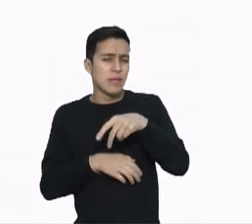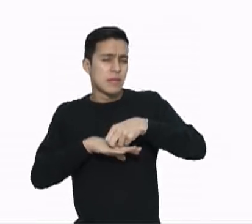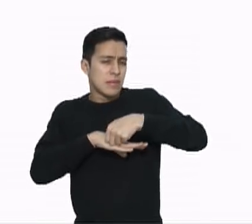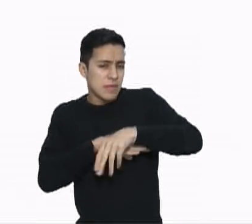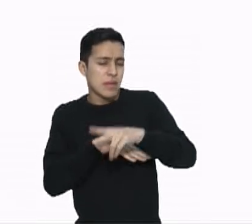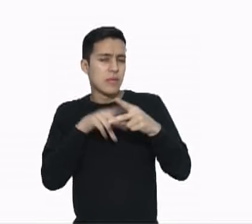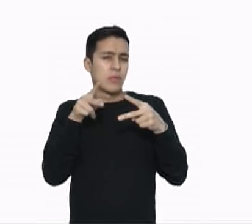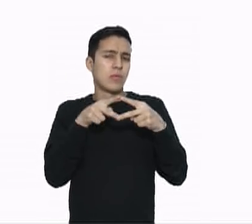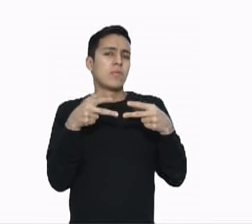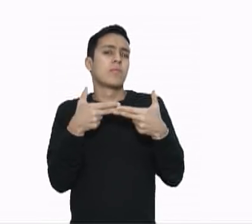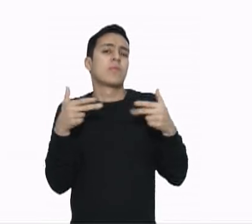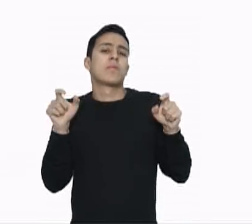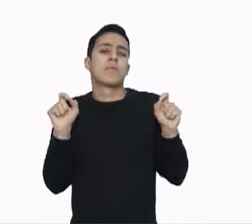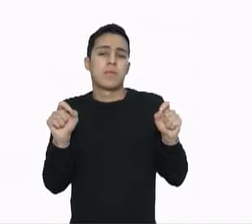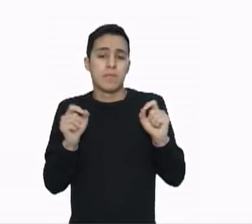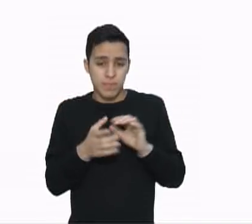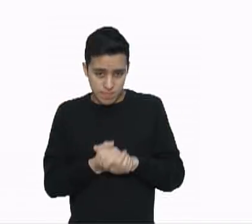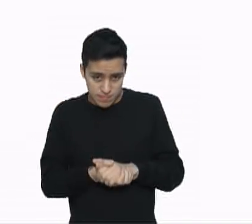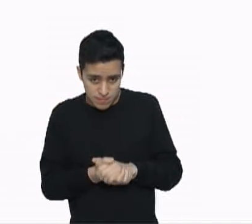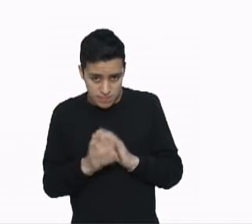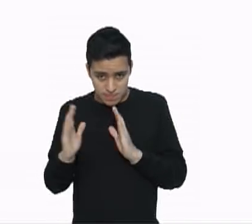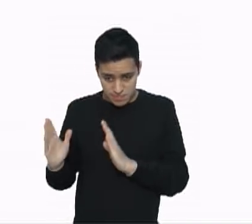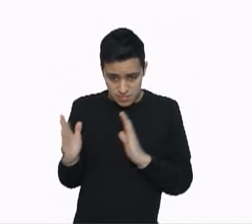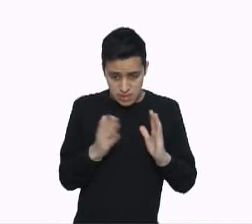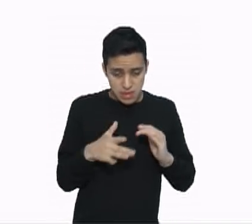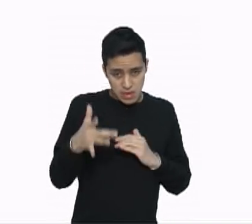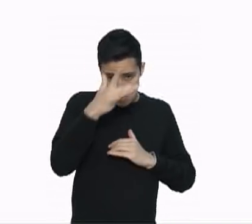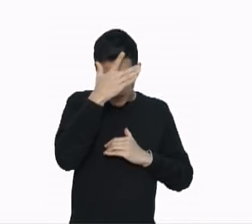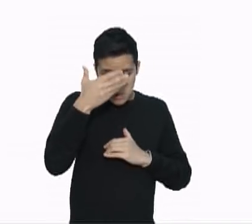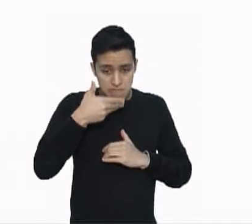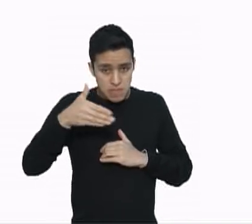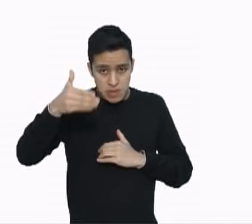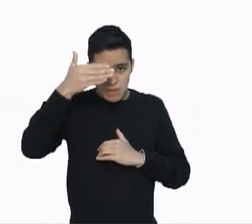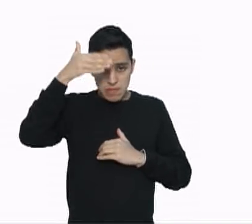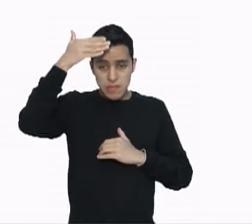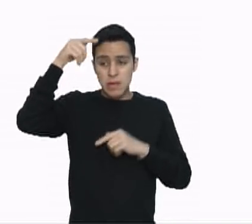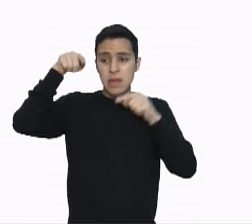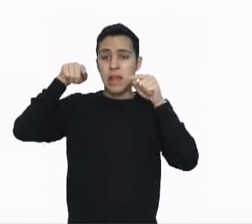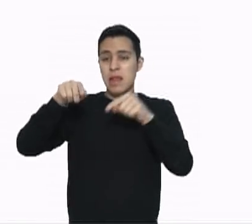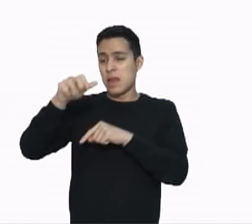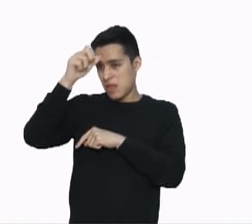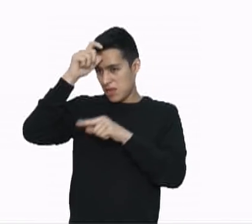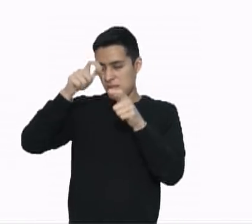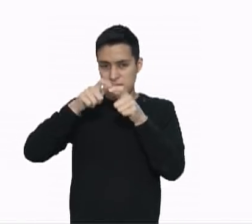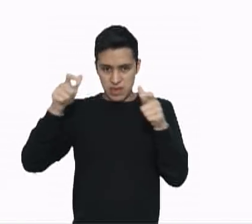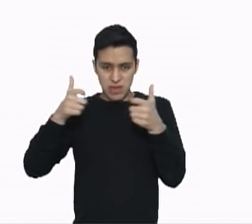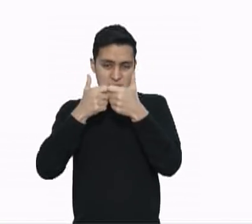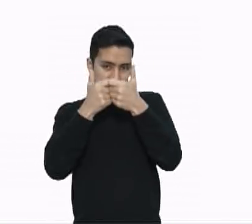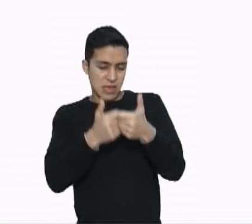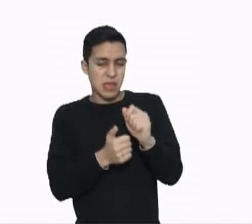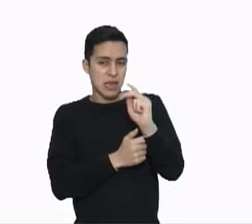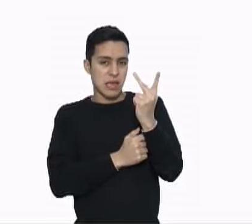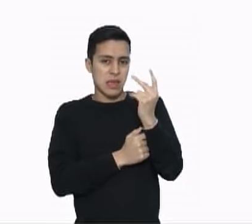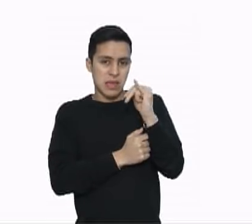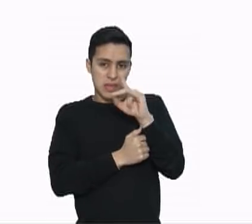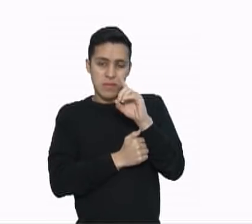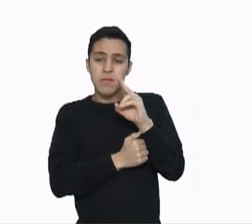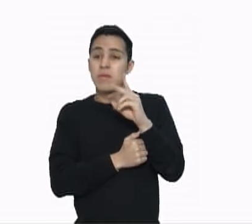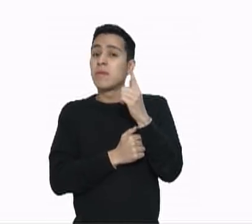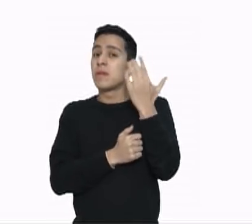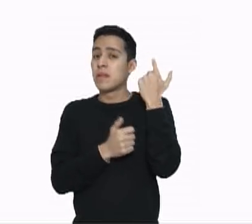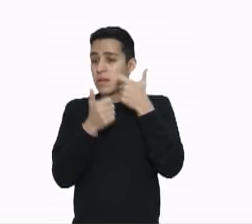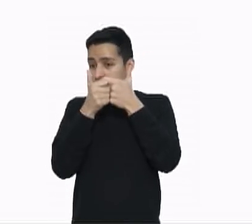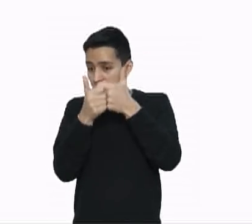aqui. Os muçulmanos na Índia, que era a maioria hindu, foram perseguidos